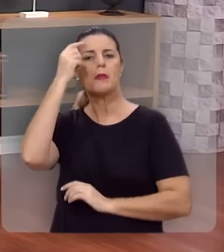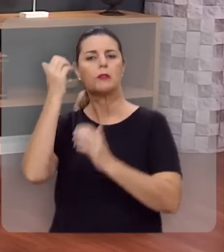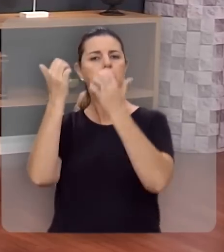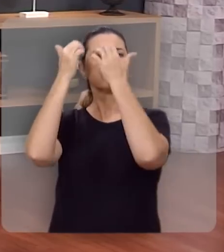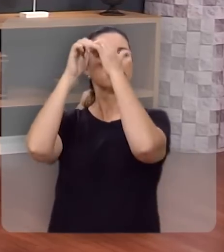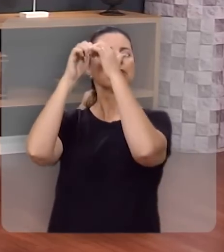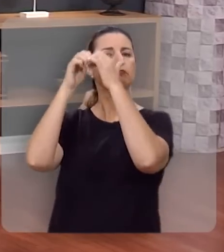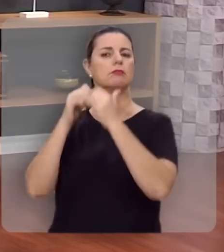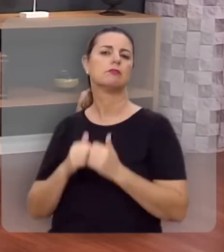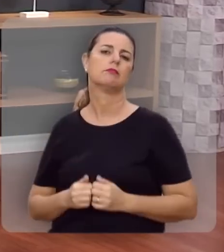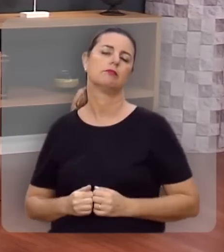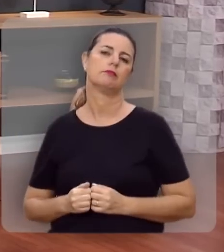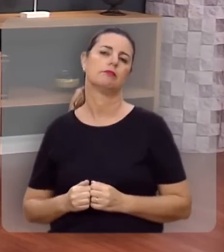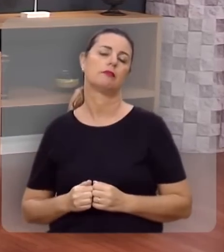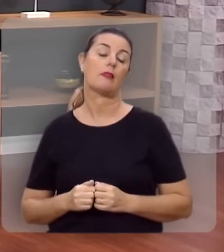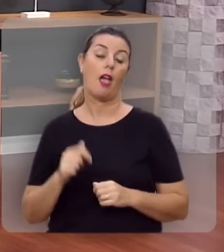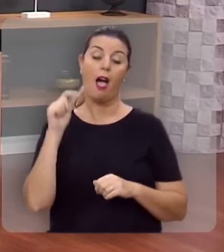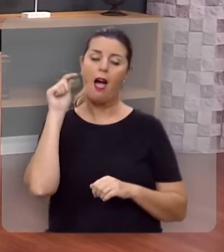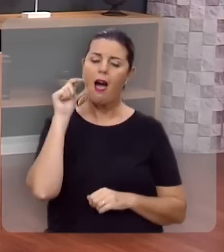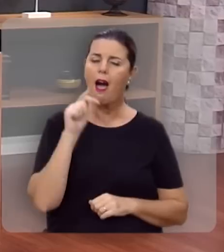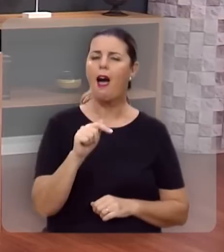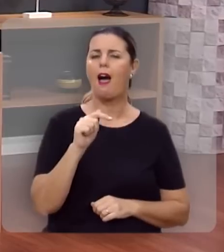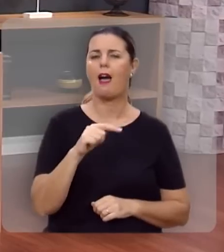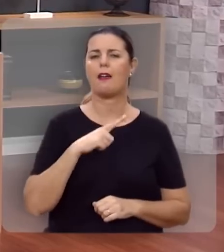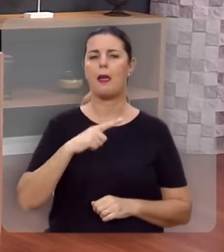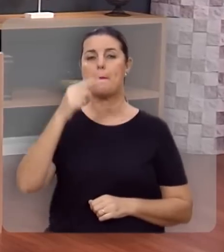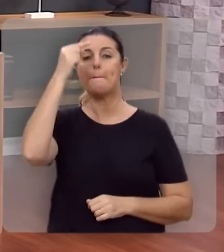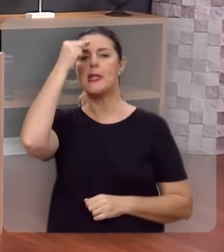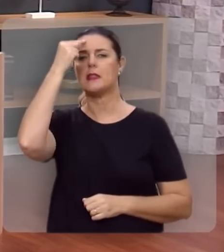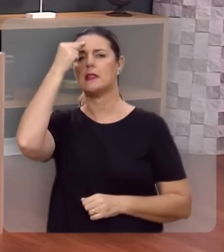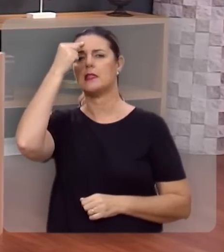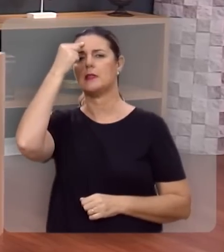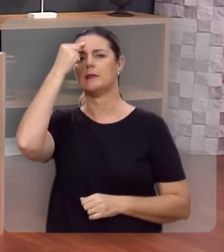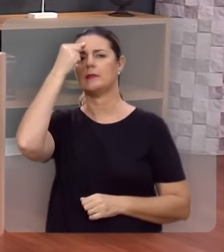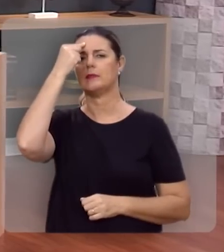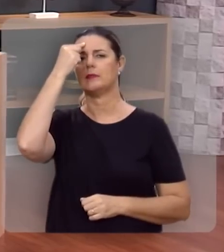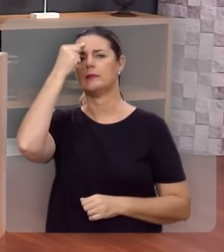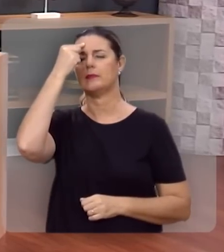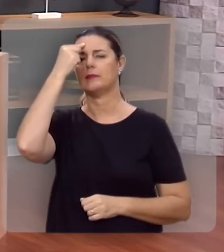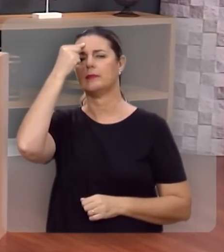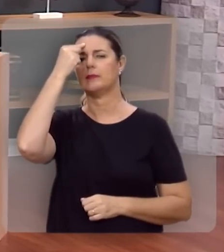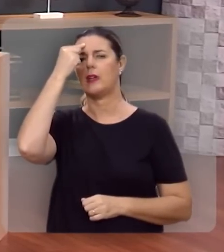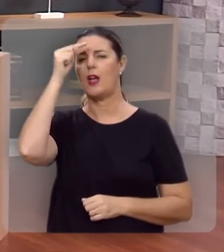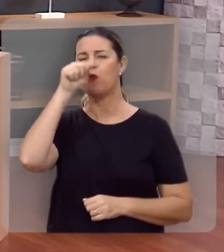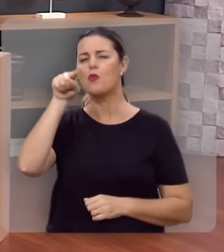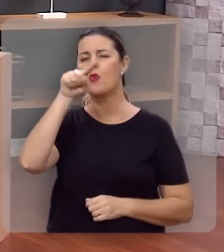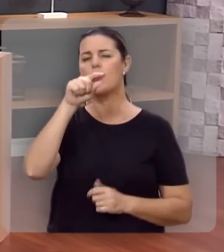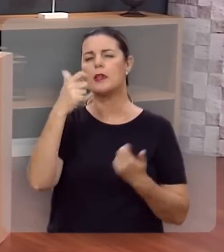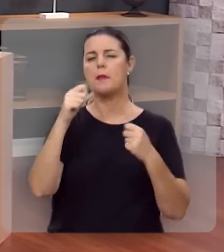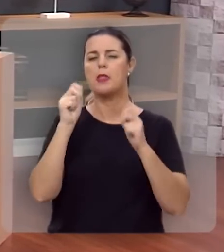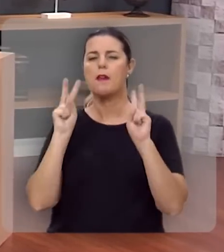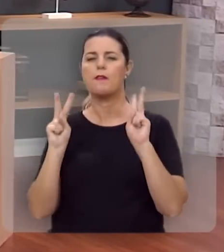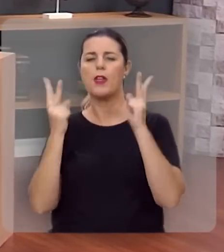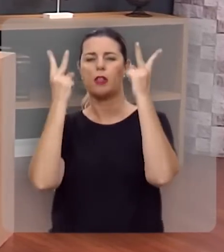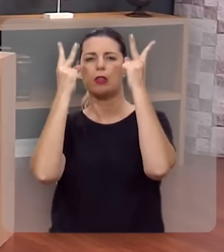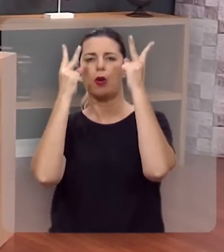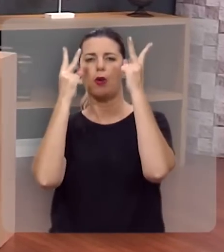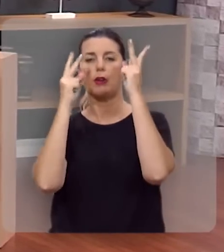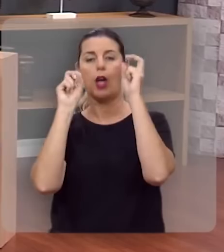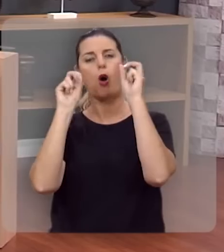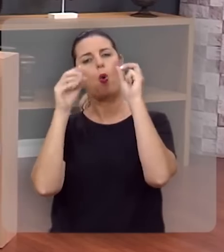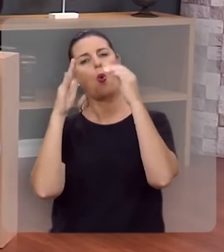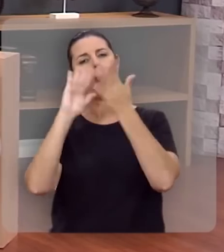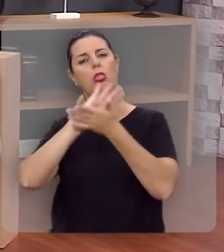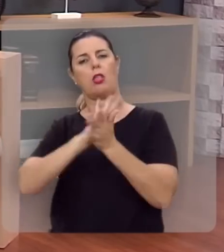pensamento. Aqui está, na mente, o campo onde você será vitorioso